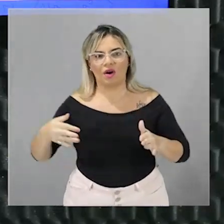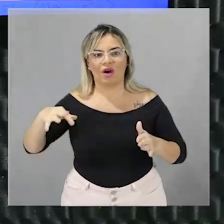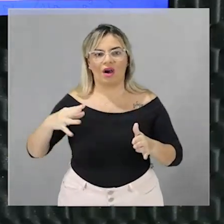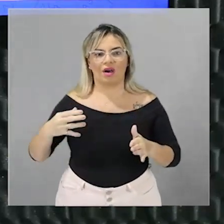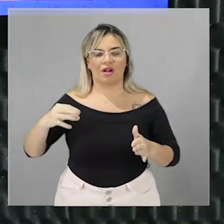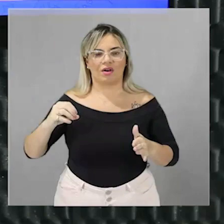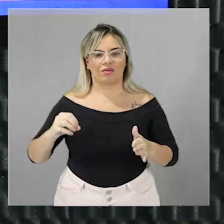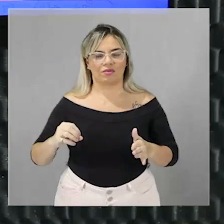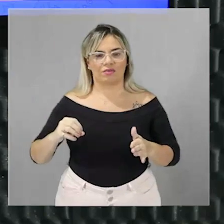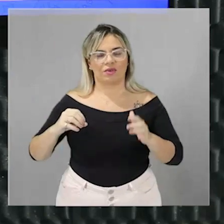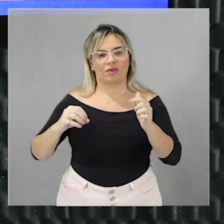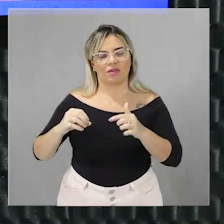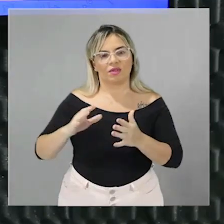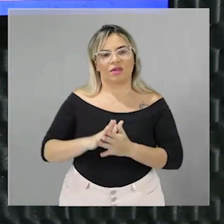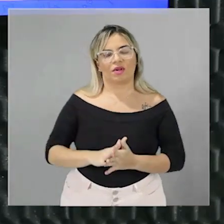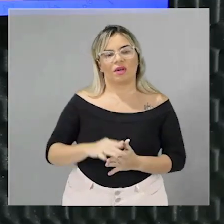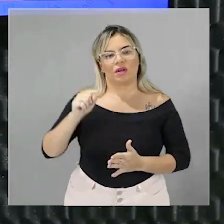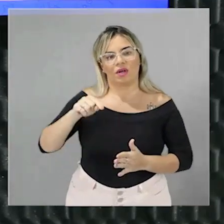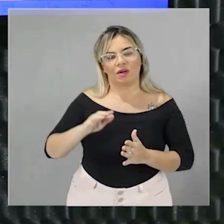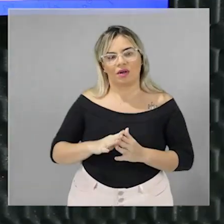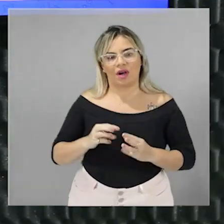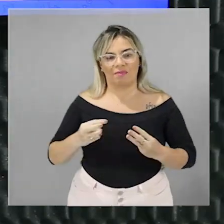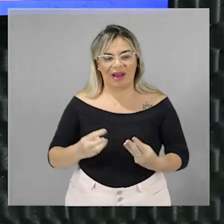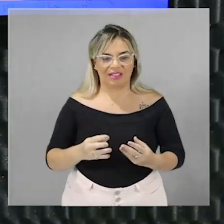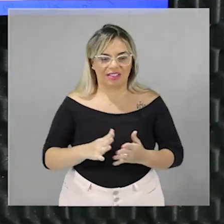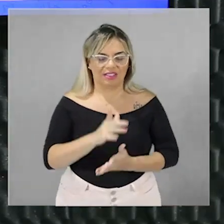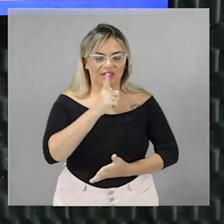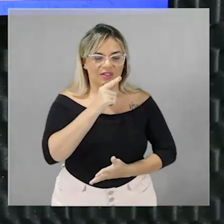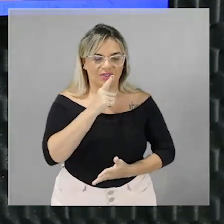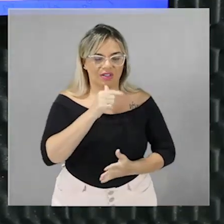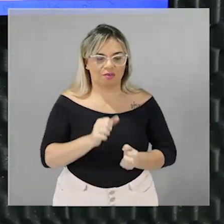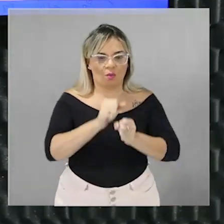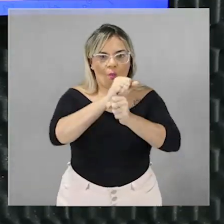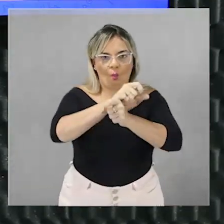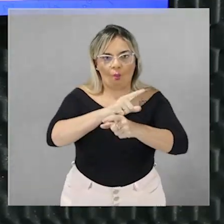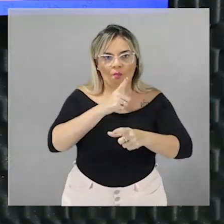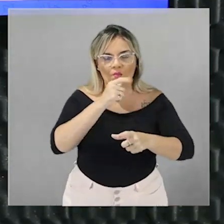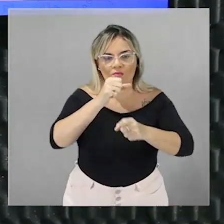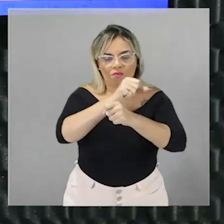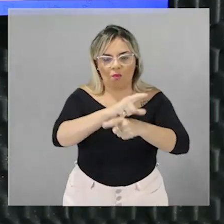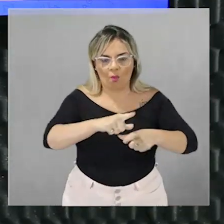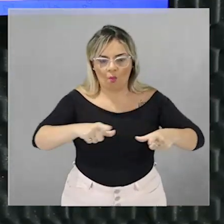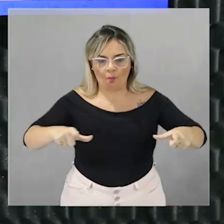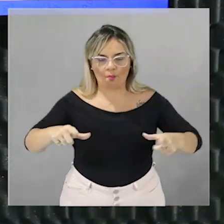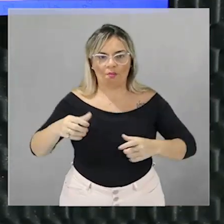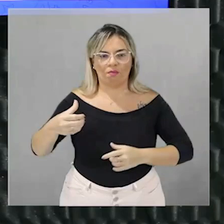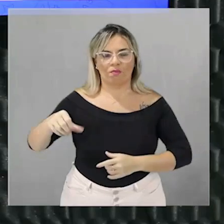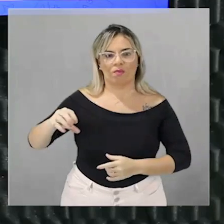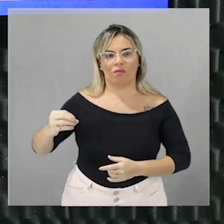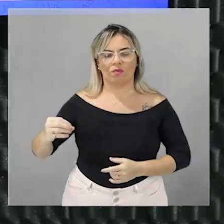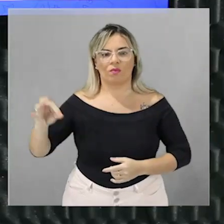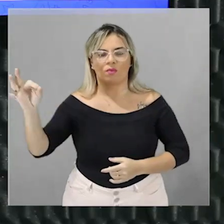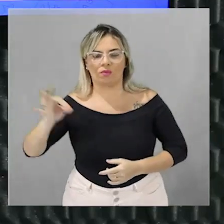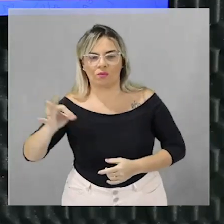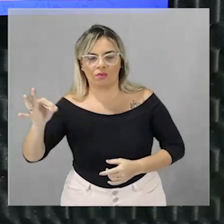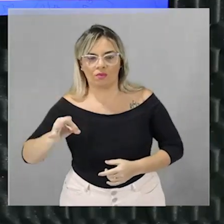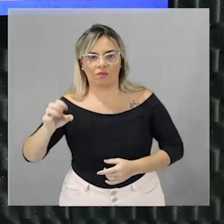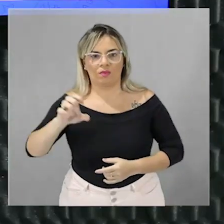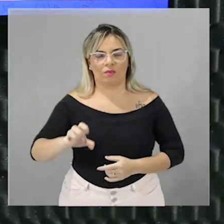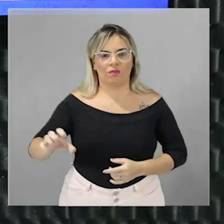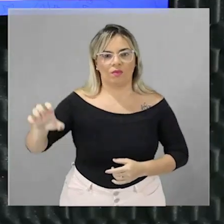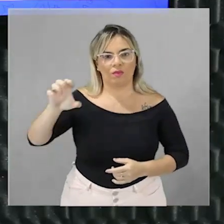Aral, uma grande massa de água que basicamente secou, perdeu mais de 90% das suas águas, está situado na